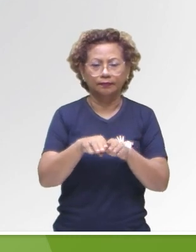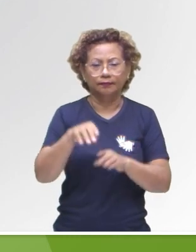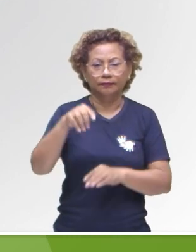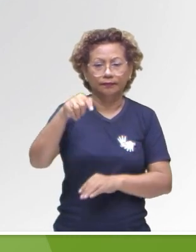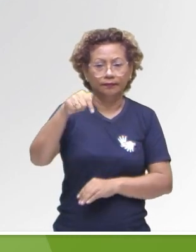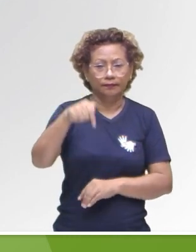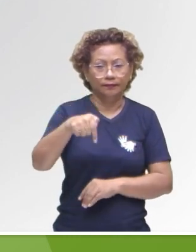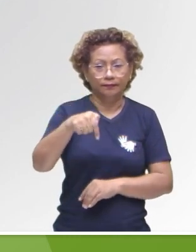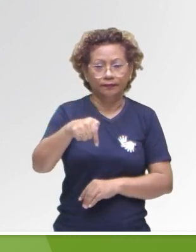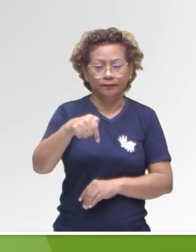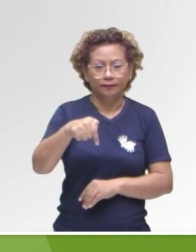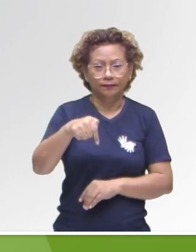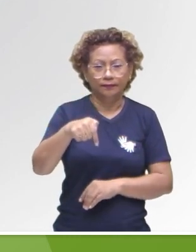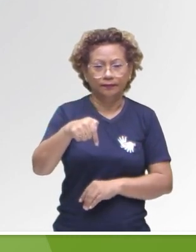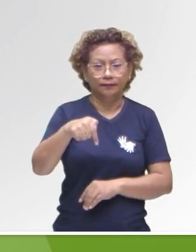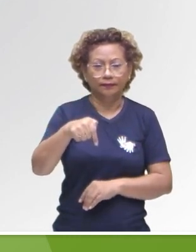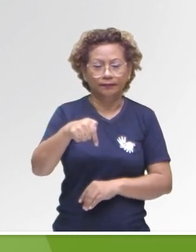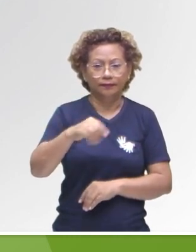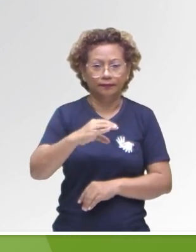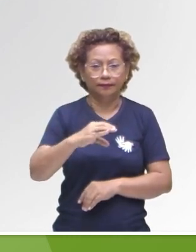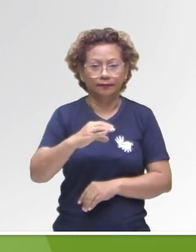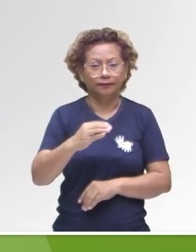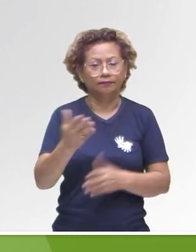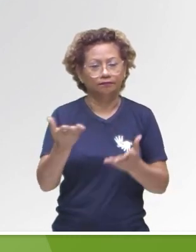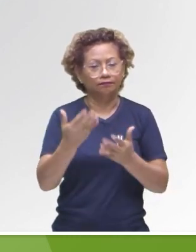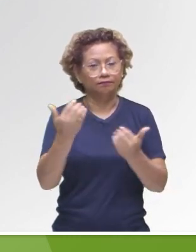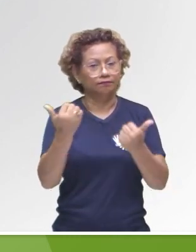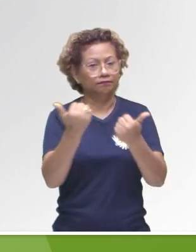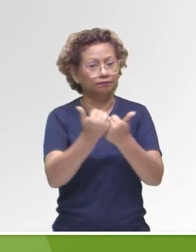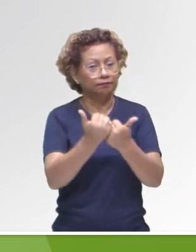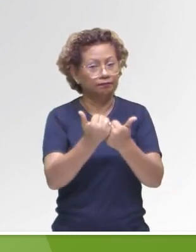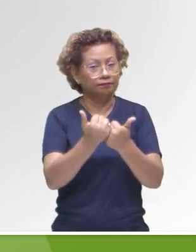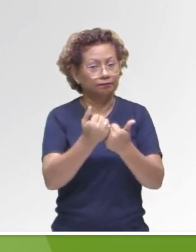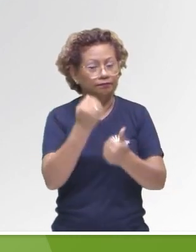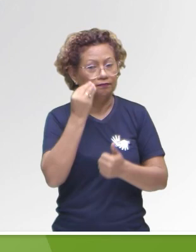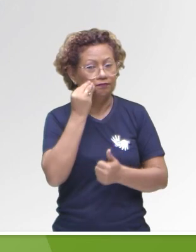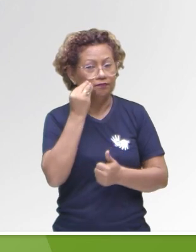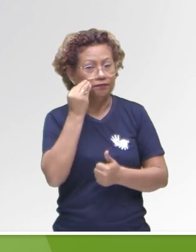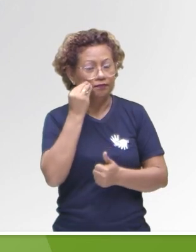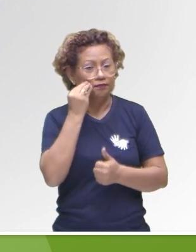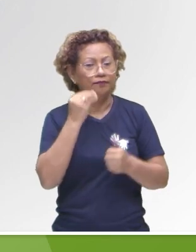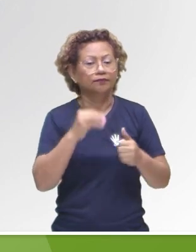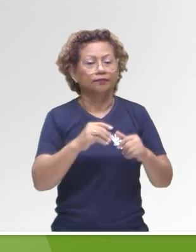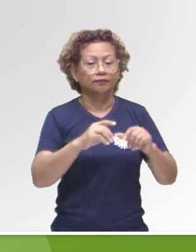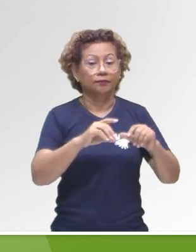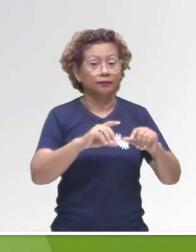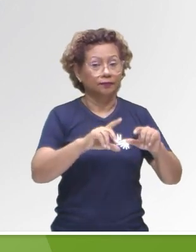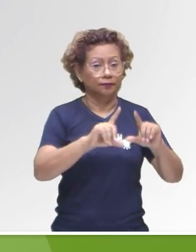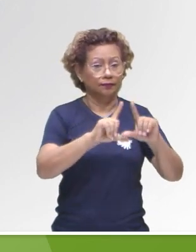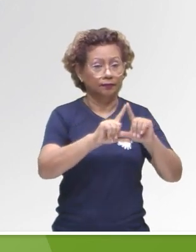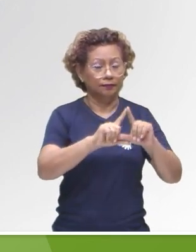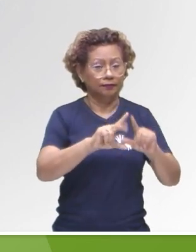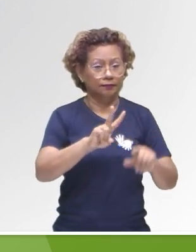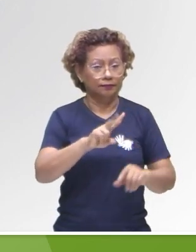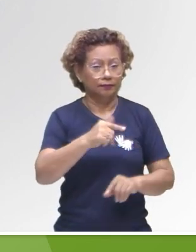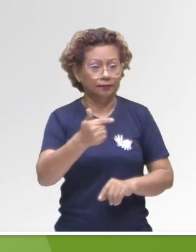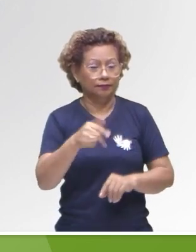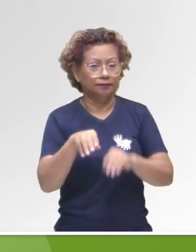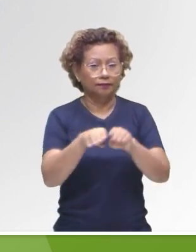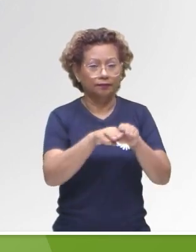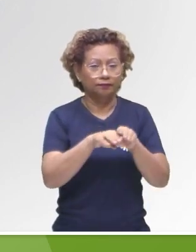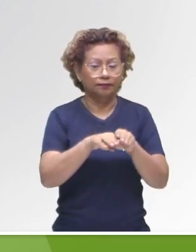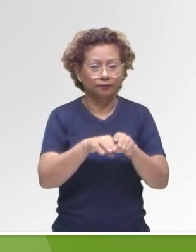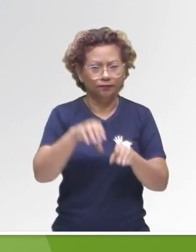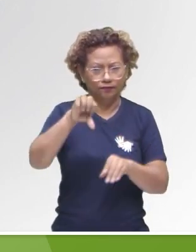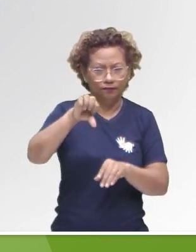90, dividido pelo capacitor 2. Então, o ΔV2 é